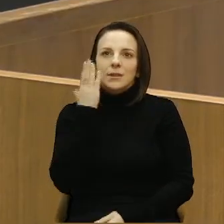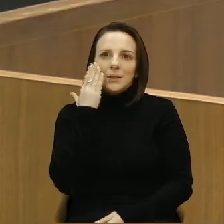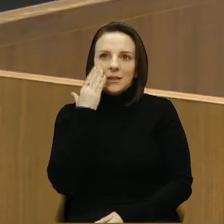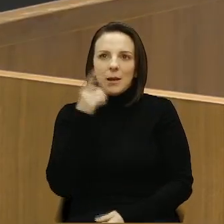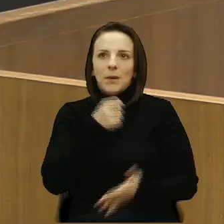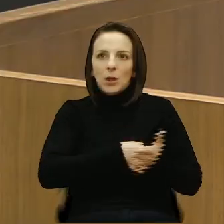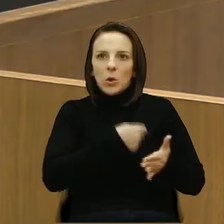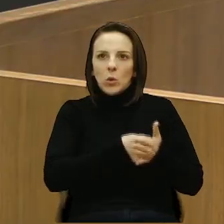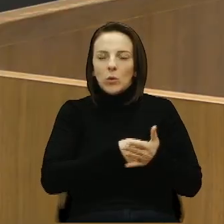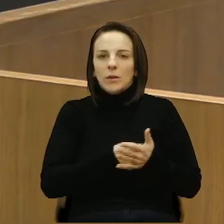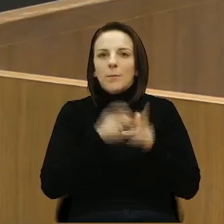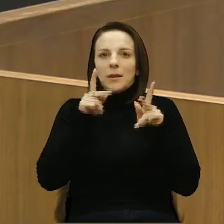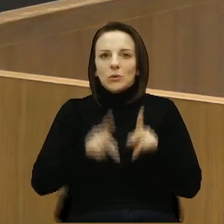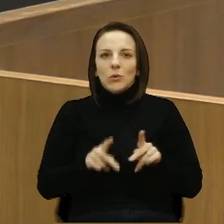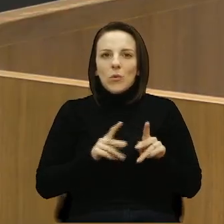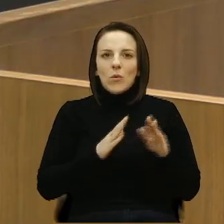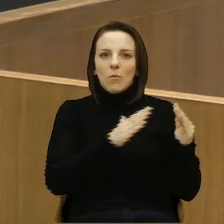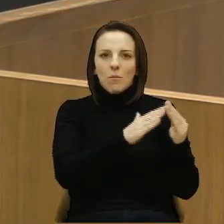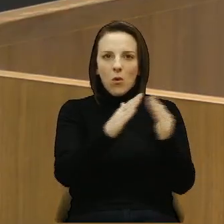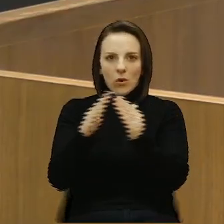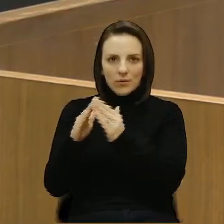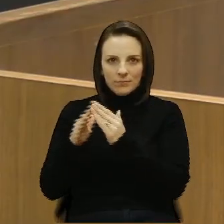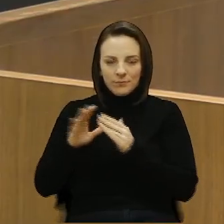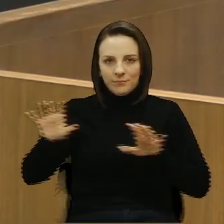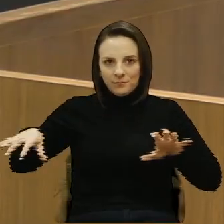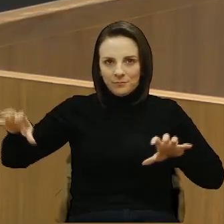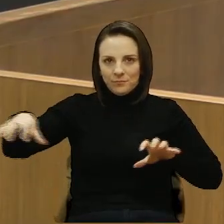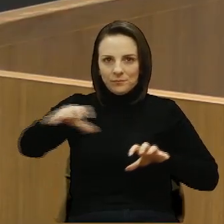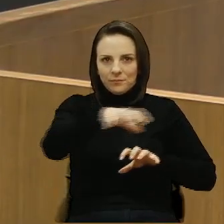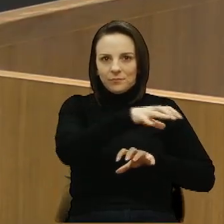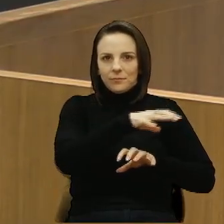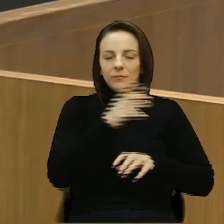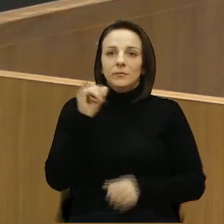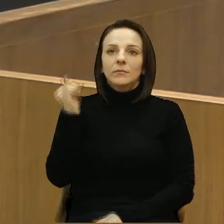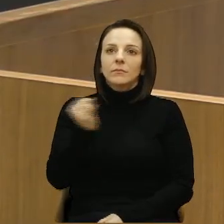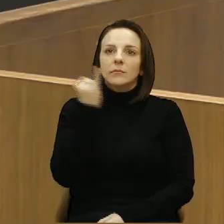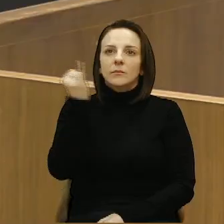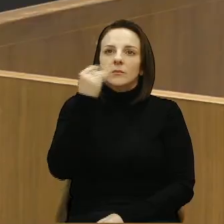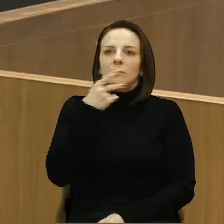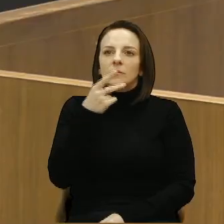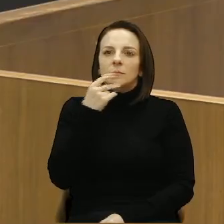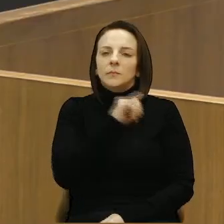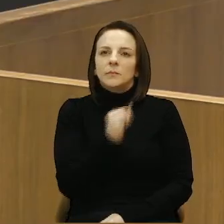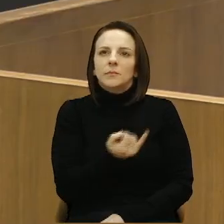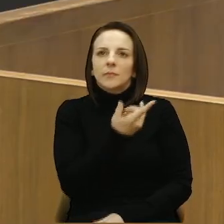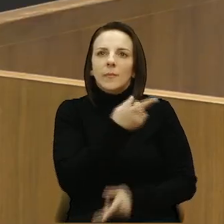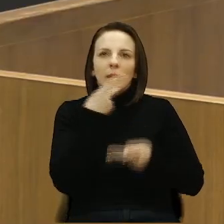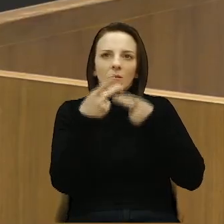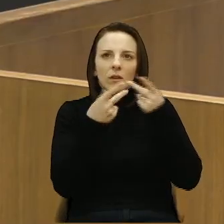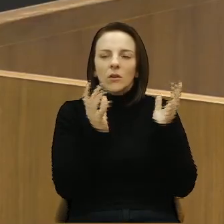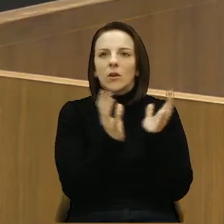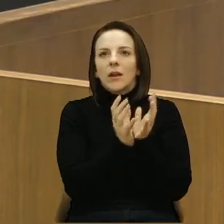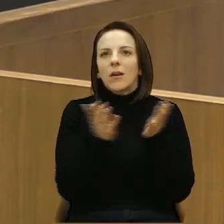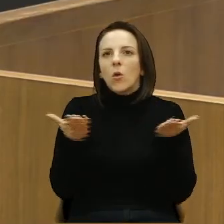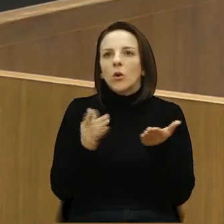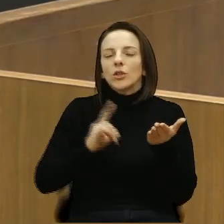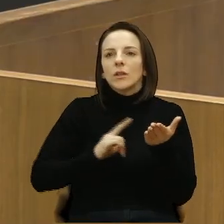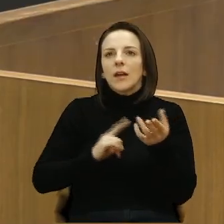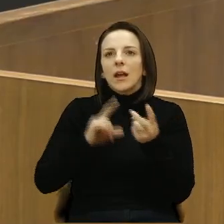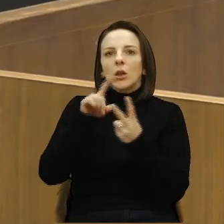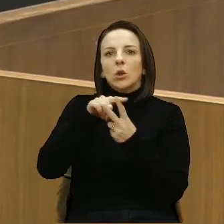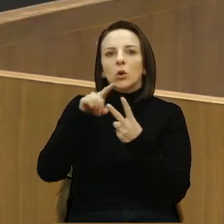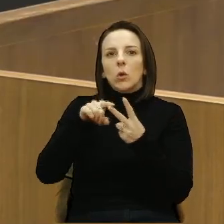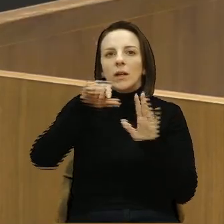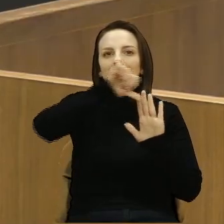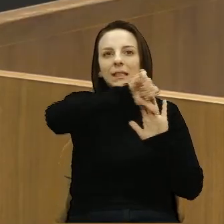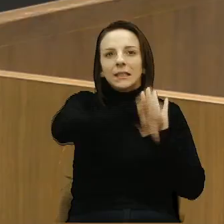nos distritos. Importante dizer, aproveitando a fala dos colegas, que hoje, na minha concepção, nós vivemos 2 grandes crises no